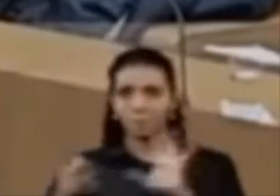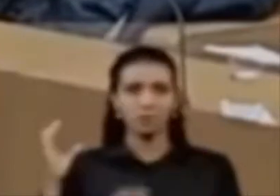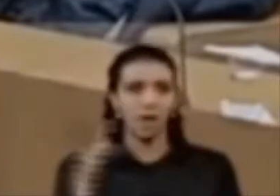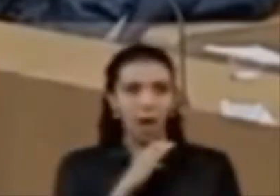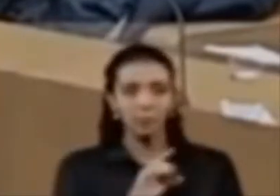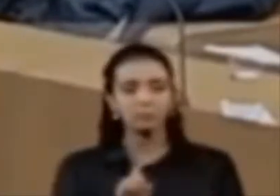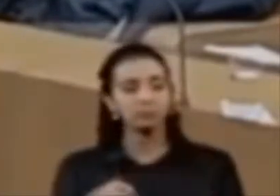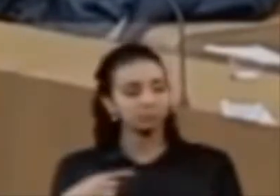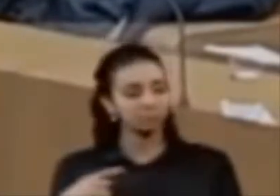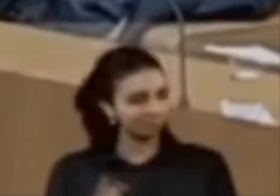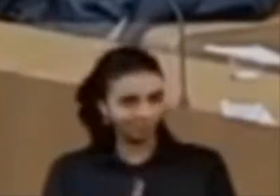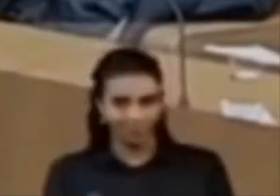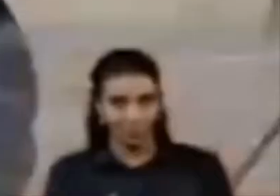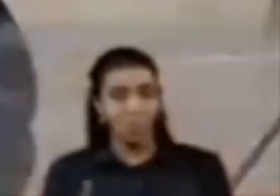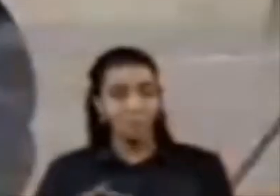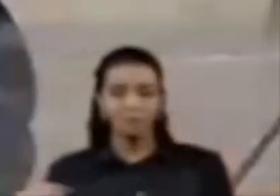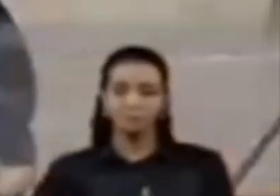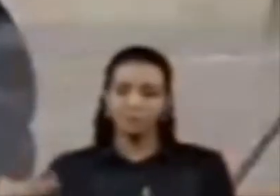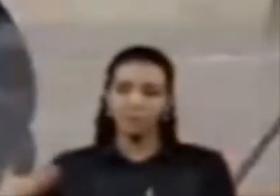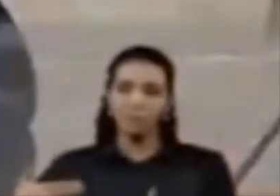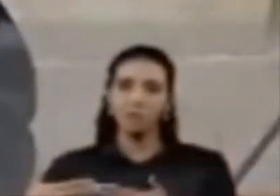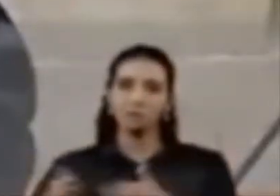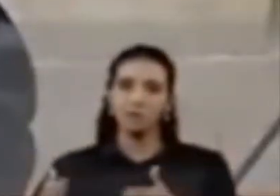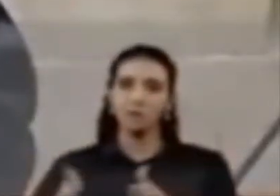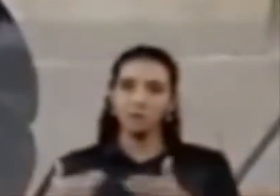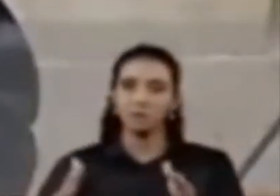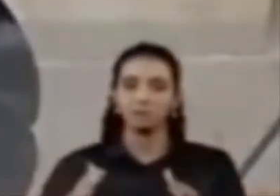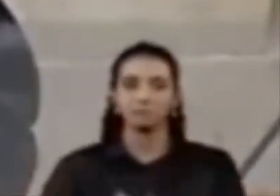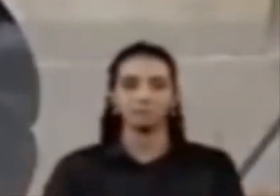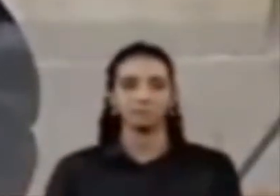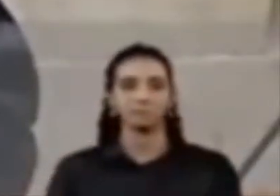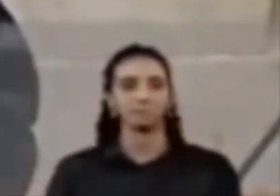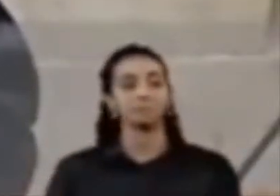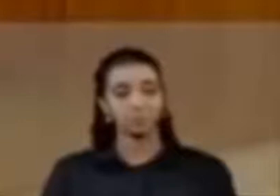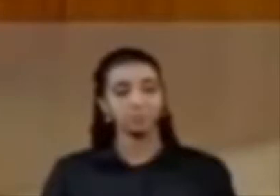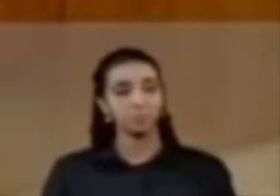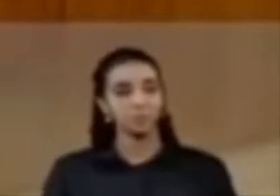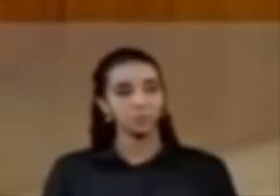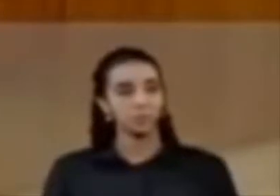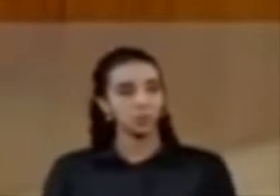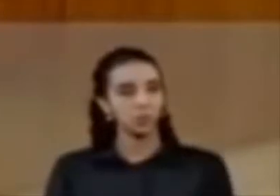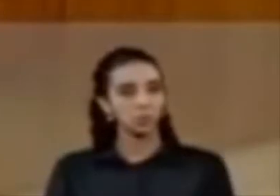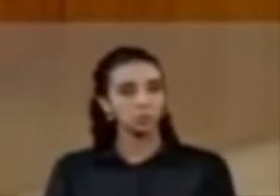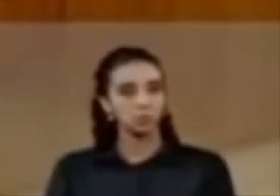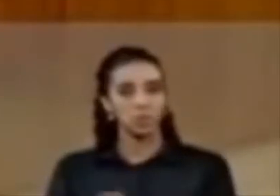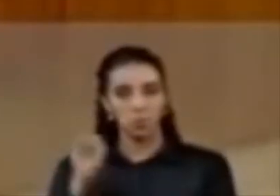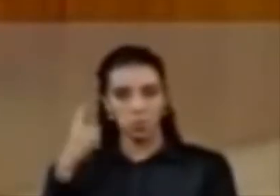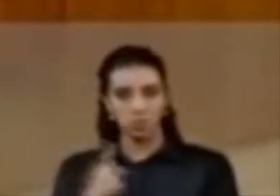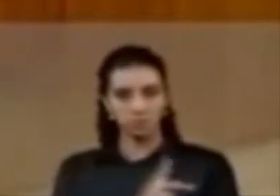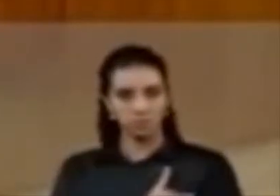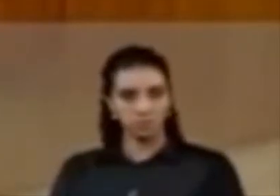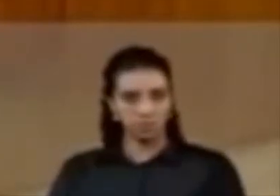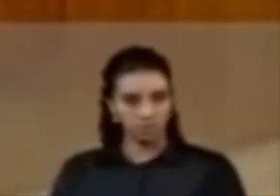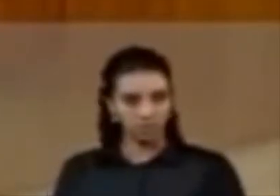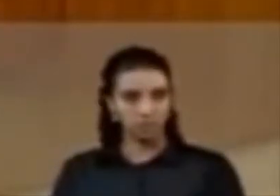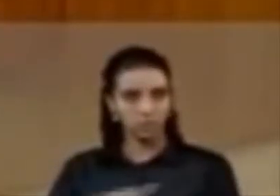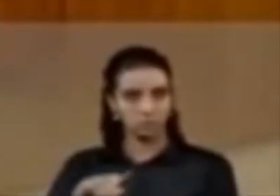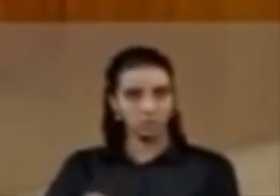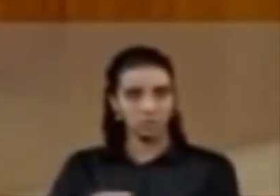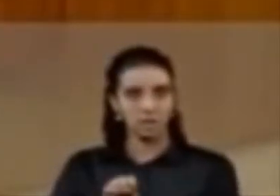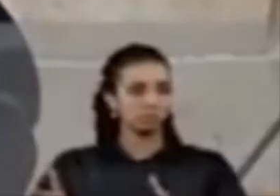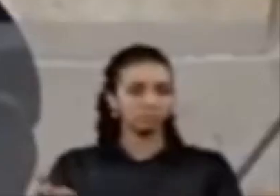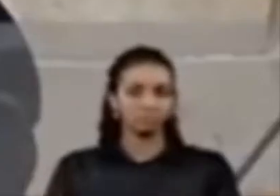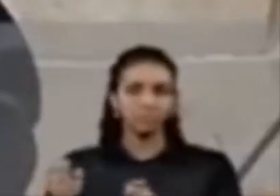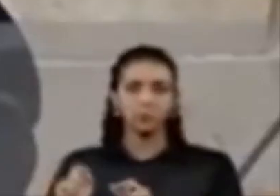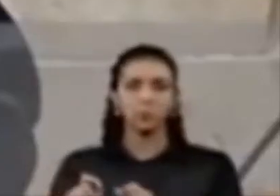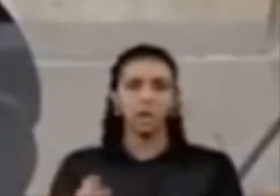e advogadas, o presidente nacional da OAB saudou os empossados. Lembrando o papel da classe na redemocratização do